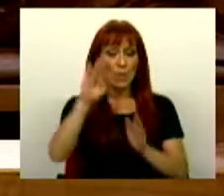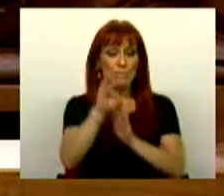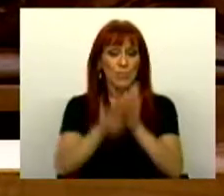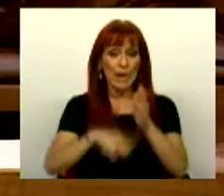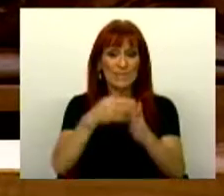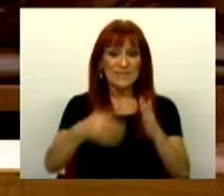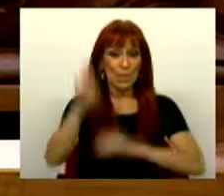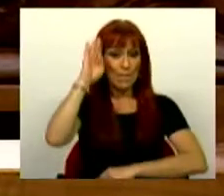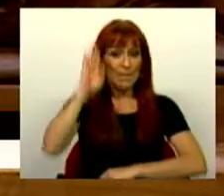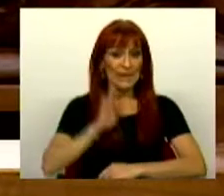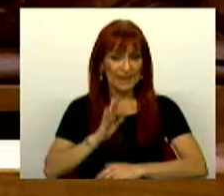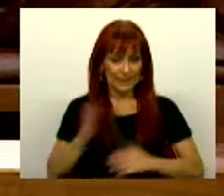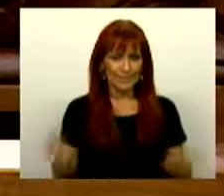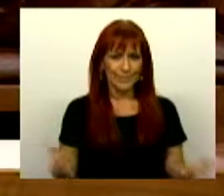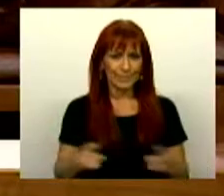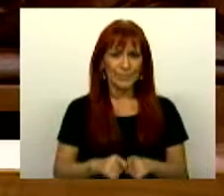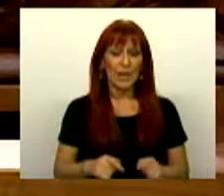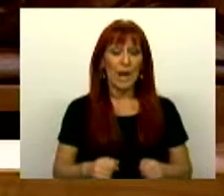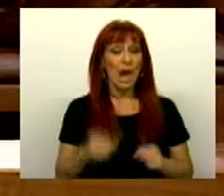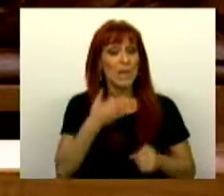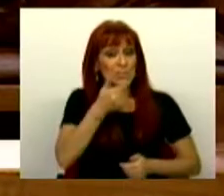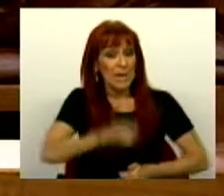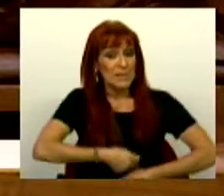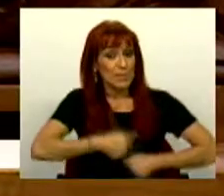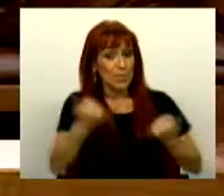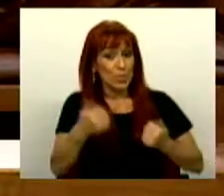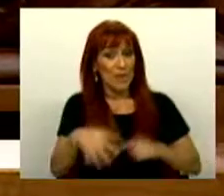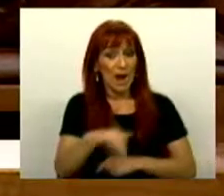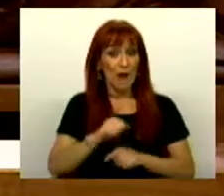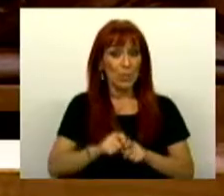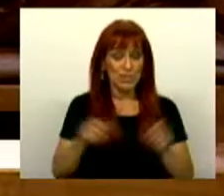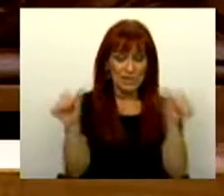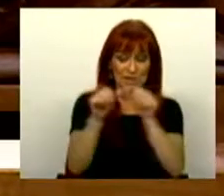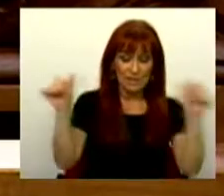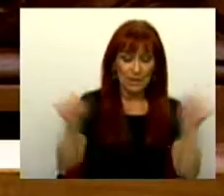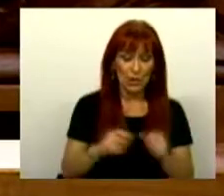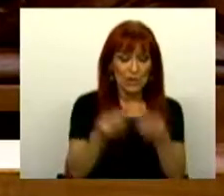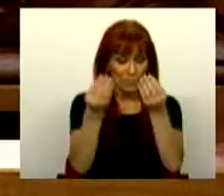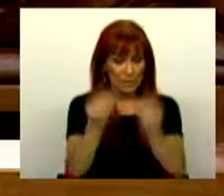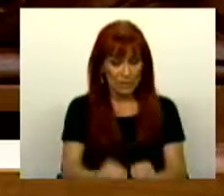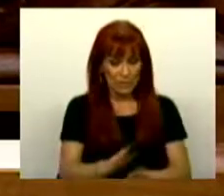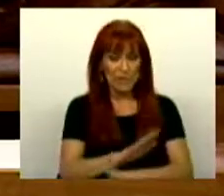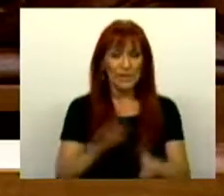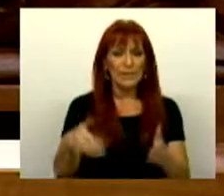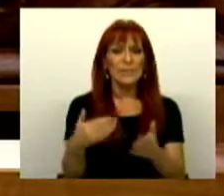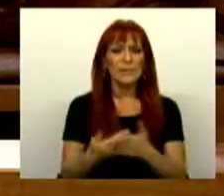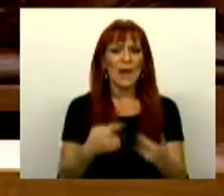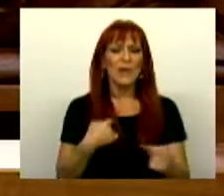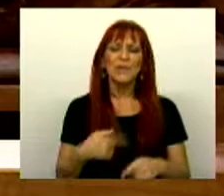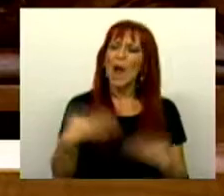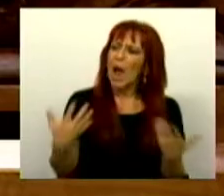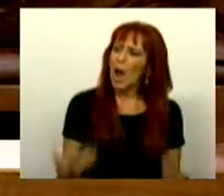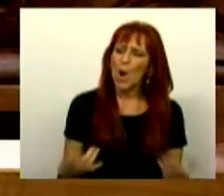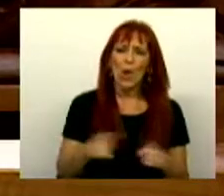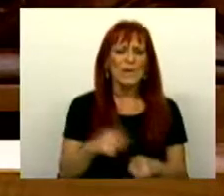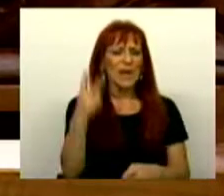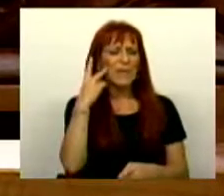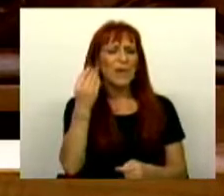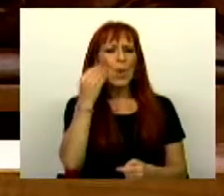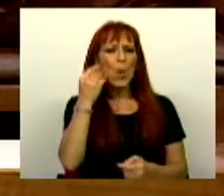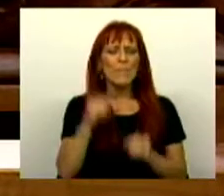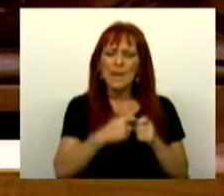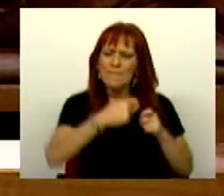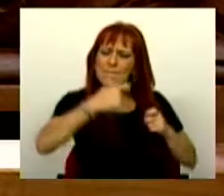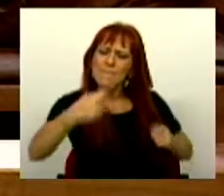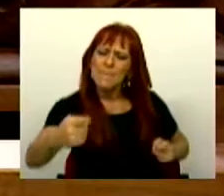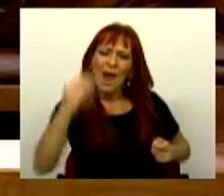Militar. A boa experiência no âmbito do sistema que montámos leva a que estejamos agora a ver como estender